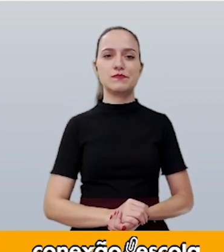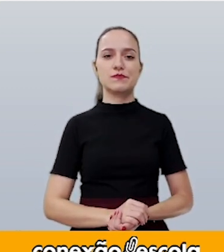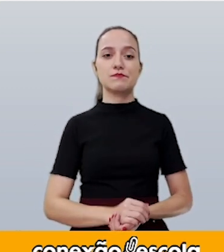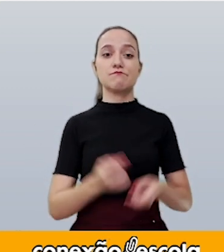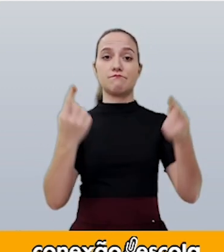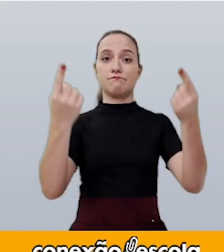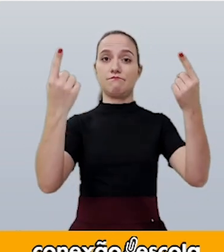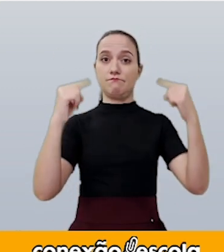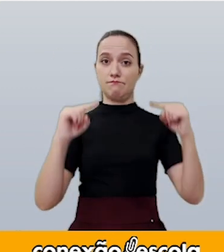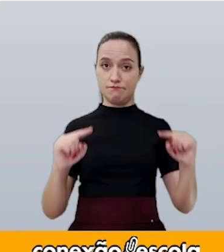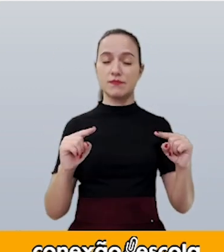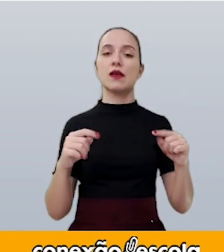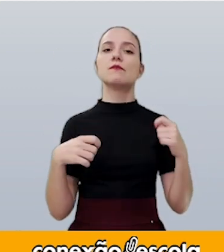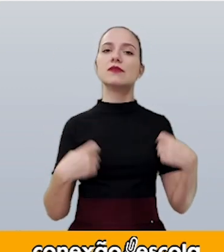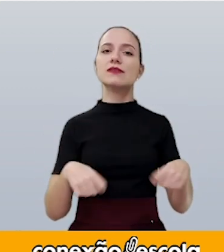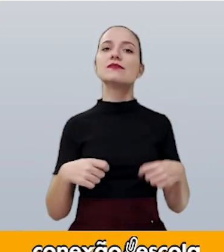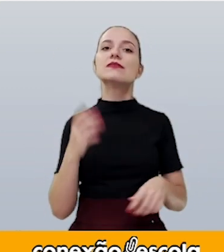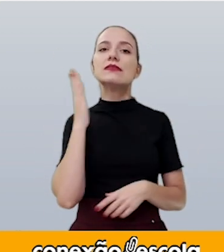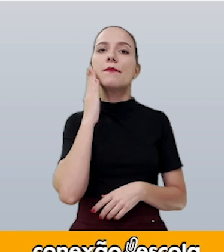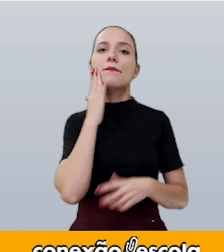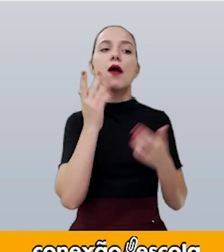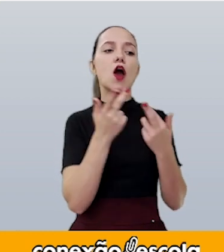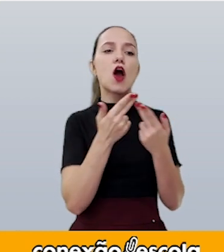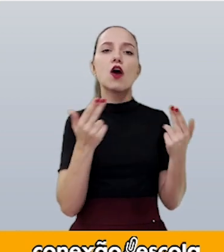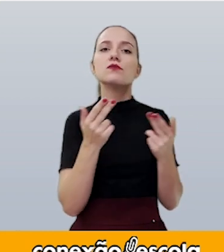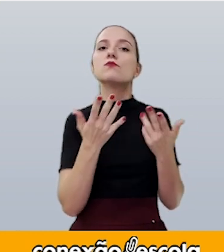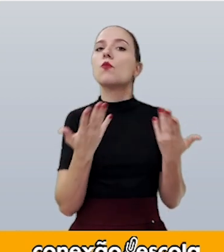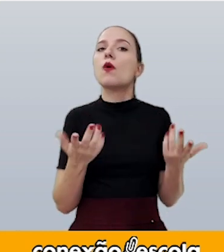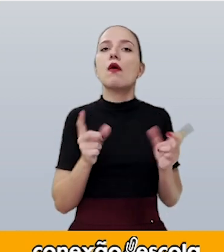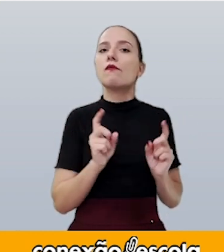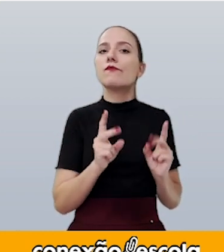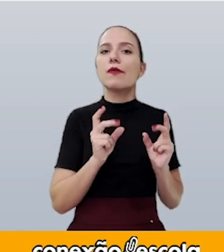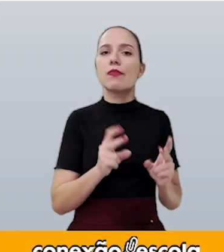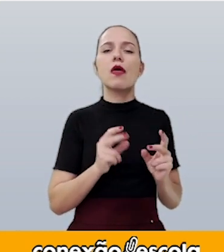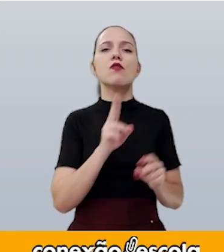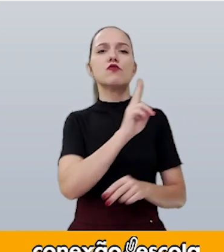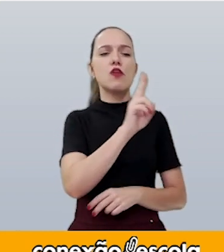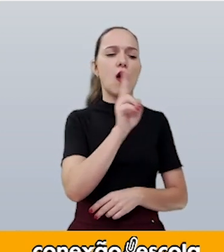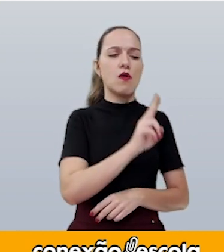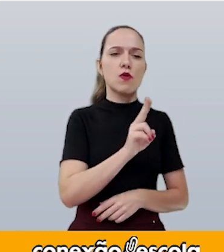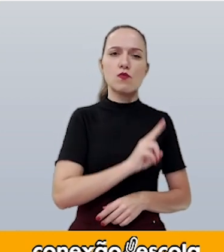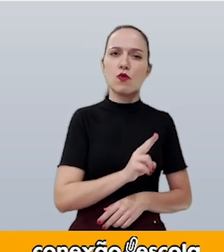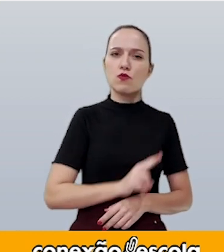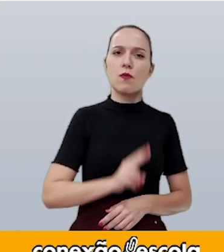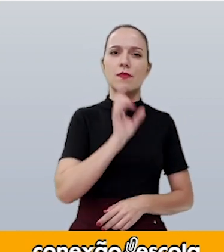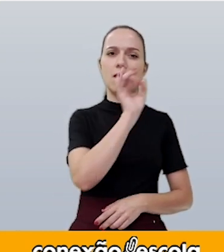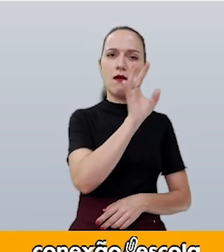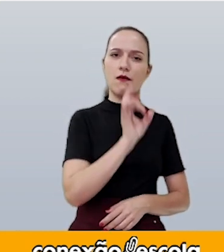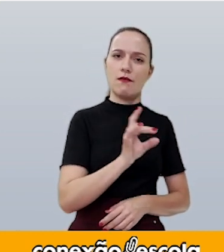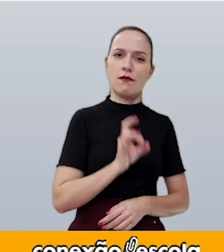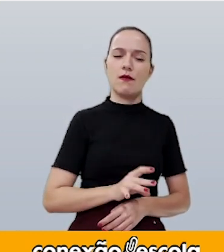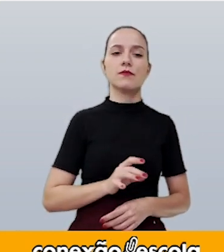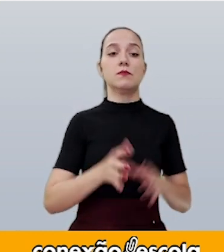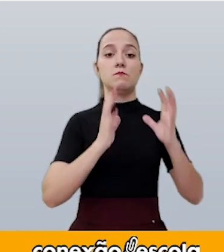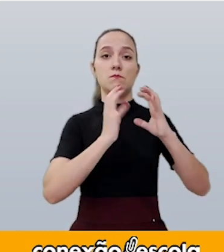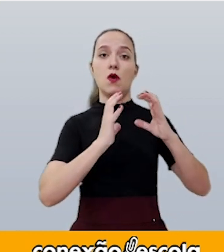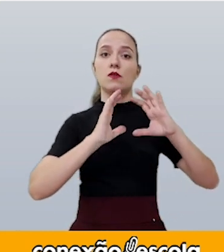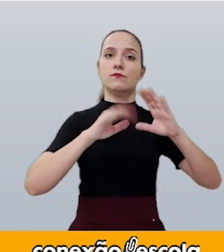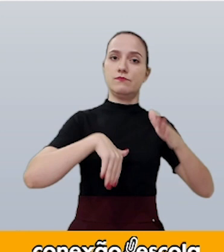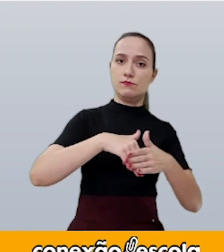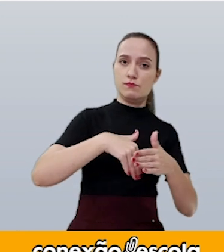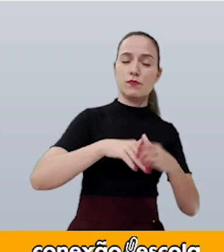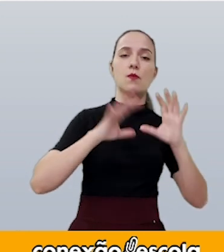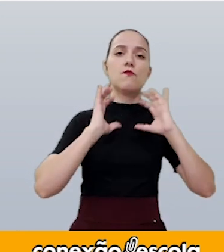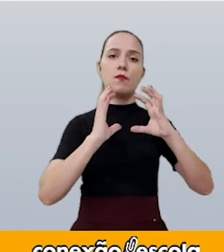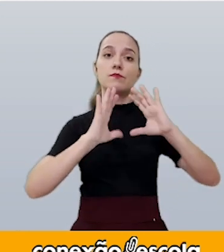Em seguida, vamos colocar o nome dos produtos: bola de